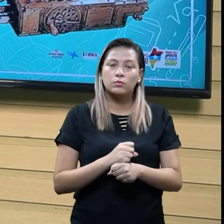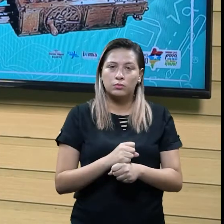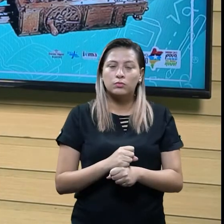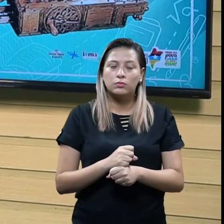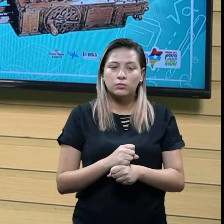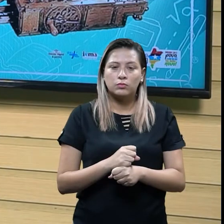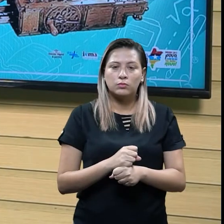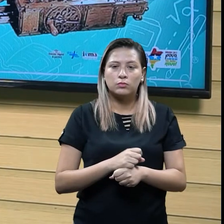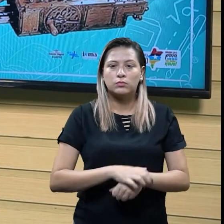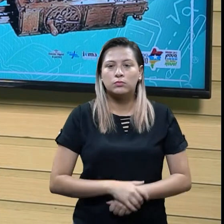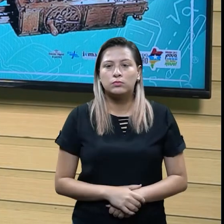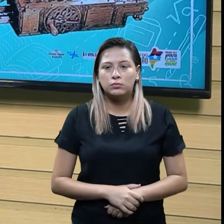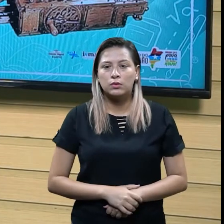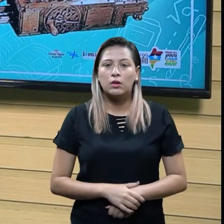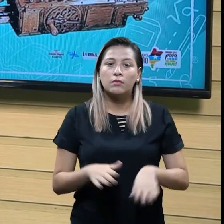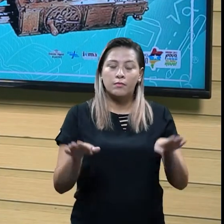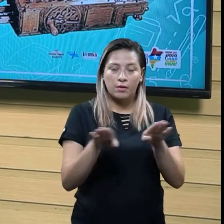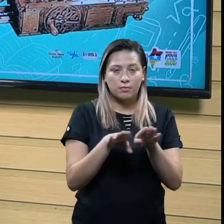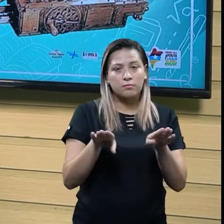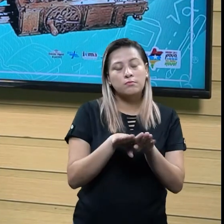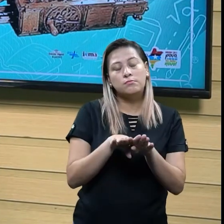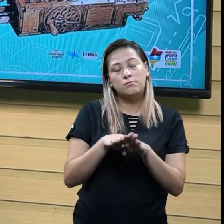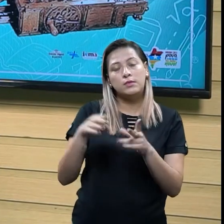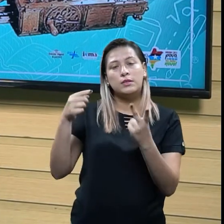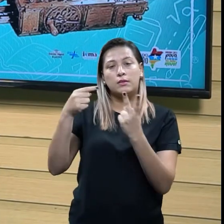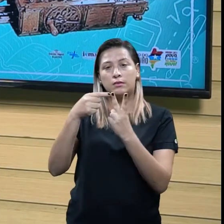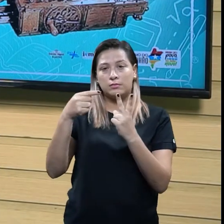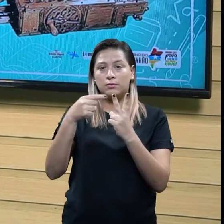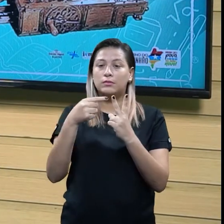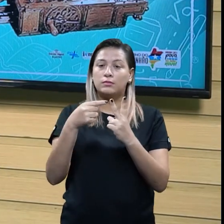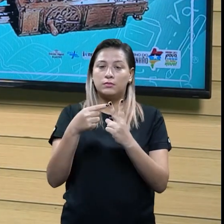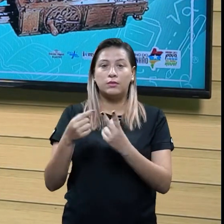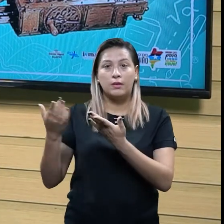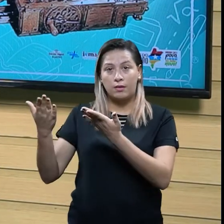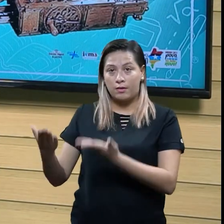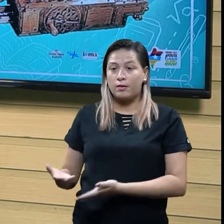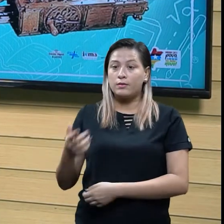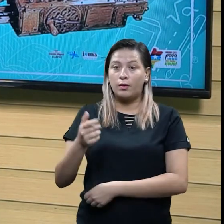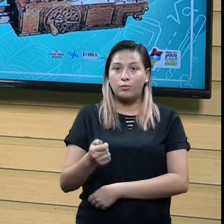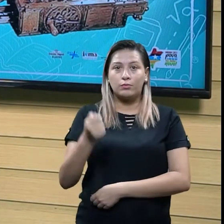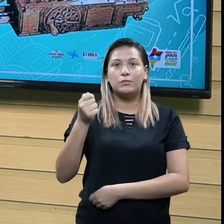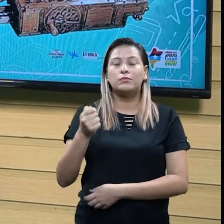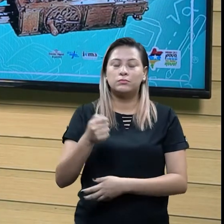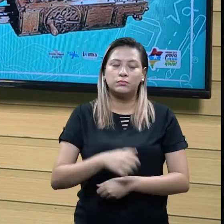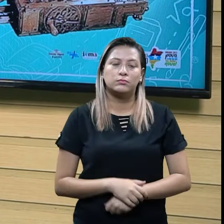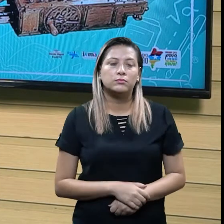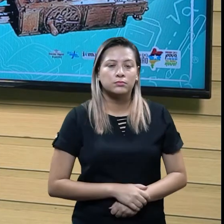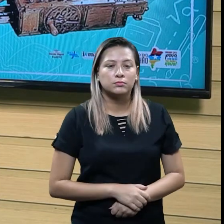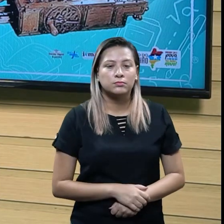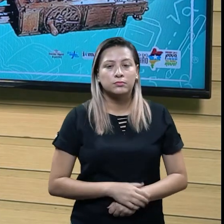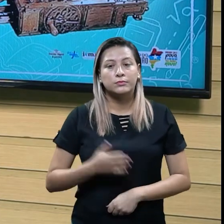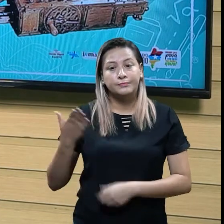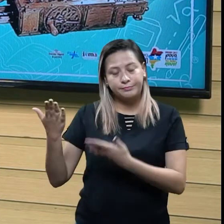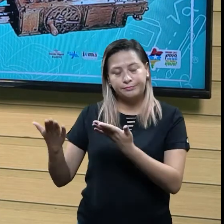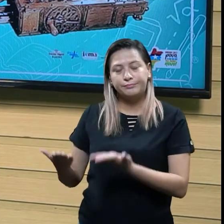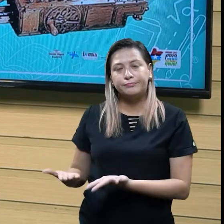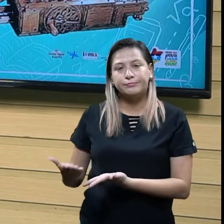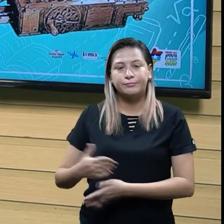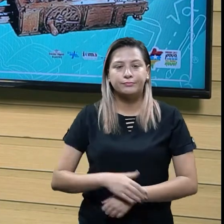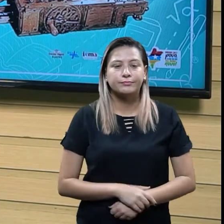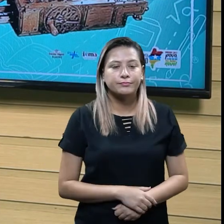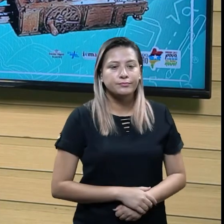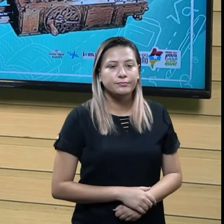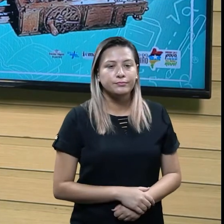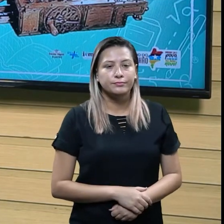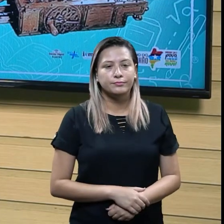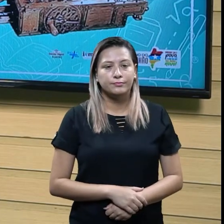também efetuava raiz quadrada. Essa aqui sim, ela já era automática. Esta máquina, essa roda de Leibniz,